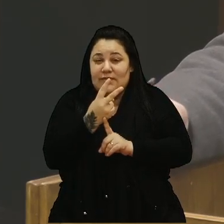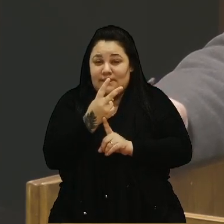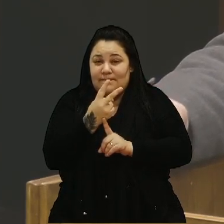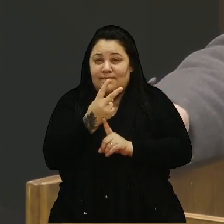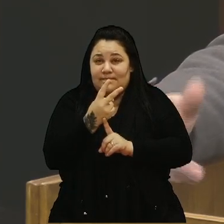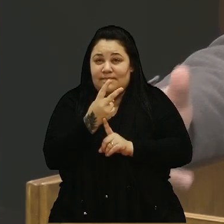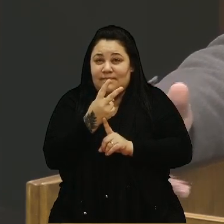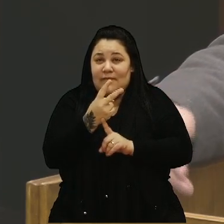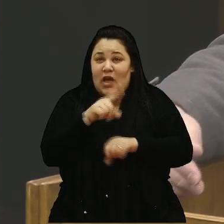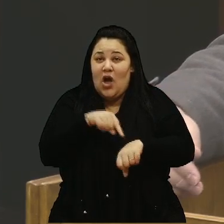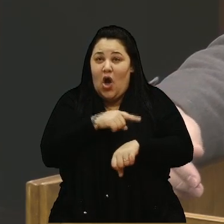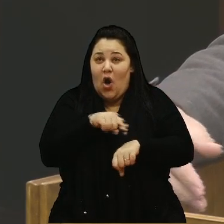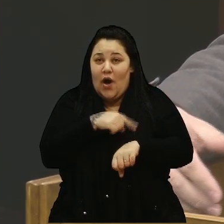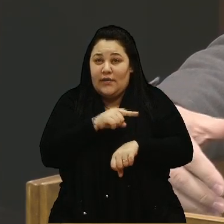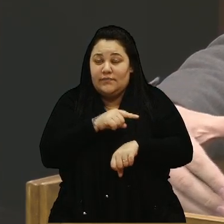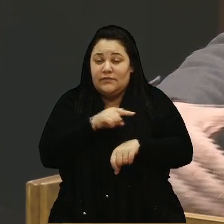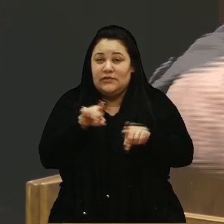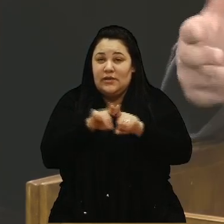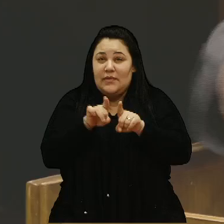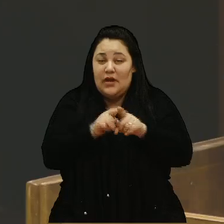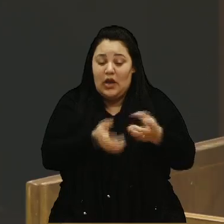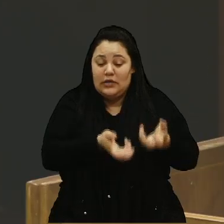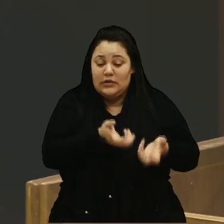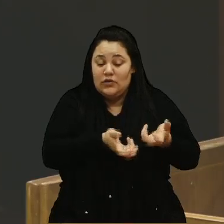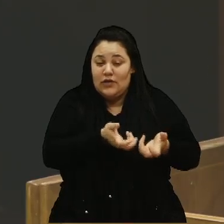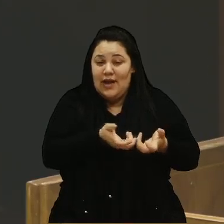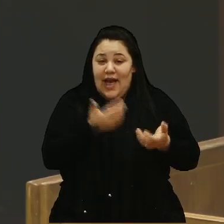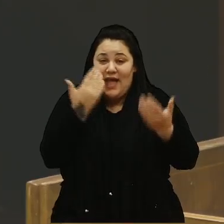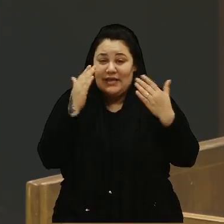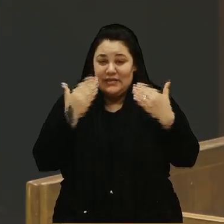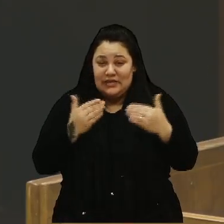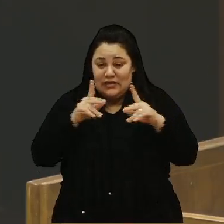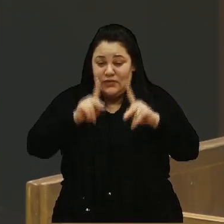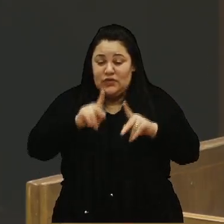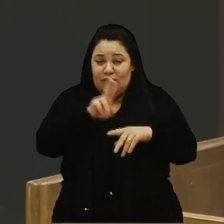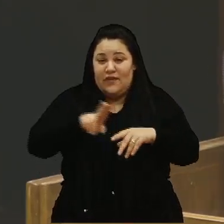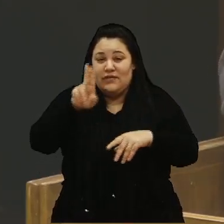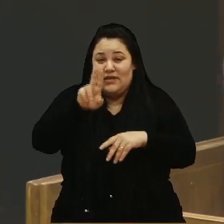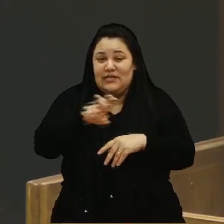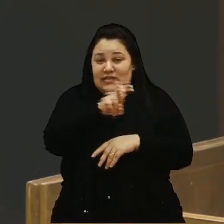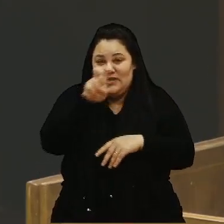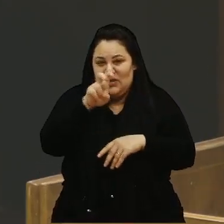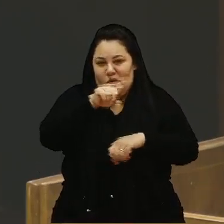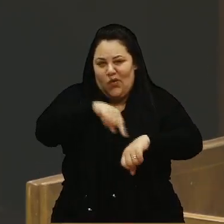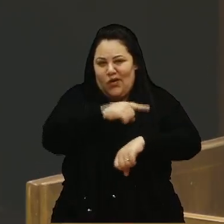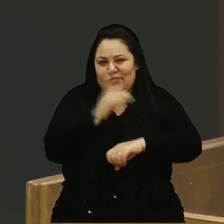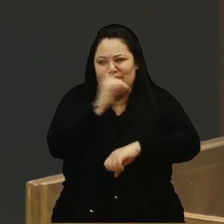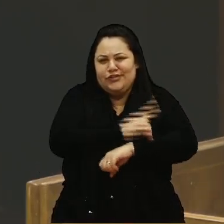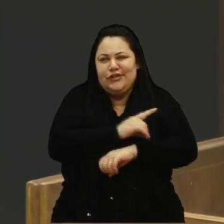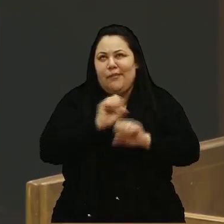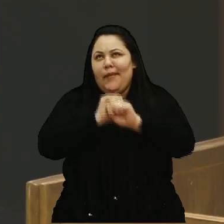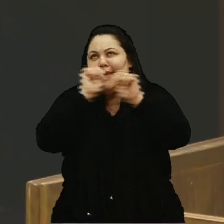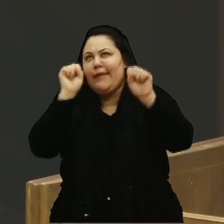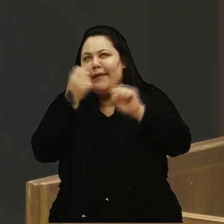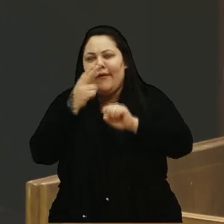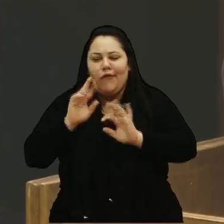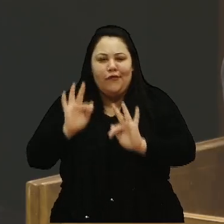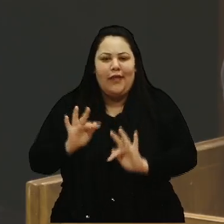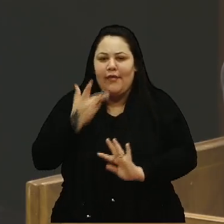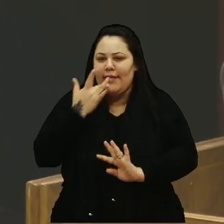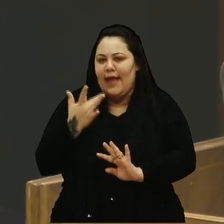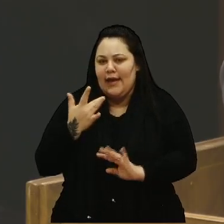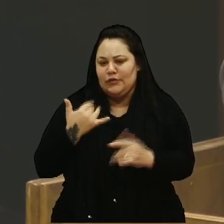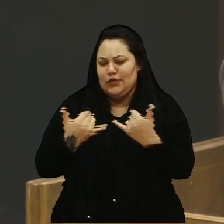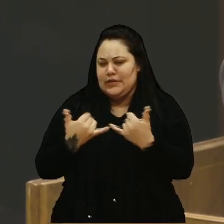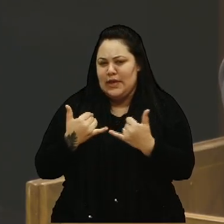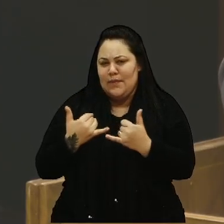aquecedor elétrico, 1.500 watts, considerando que as pessoas vão usar 5 horas por dia, né? Um período na manhã e outro ao final da tarde ou à noite,